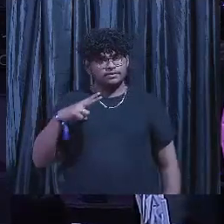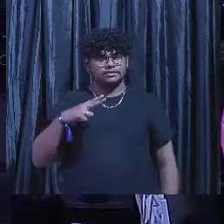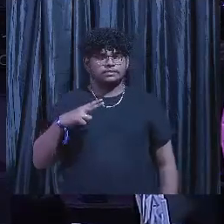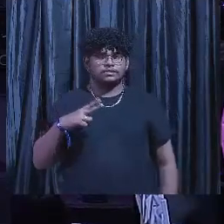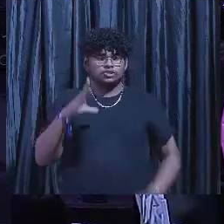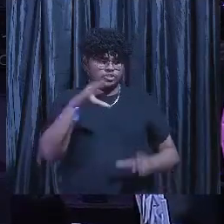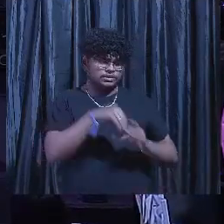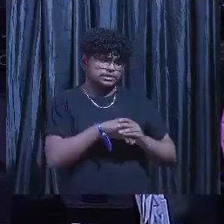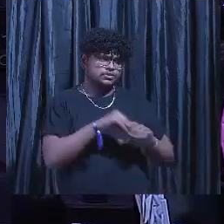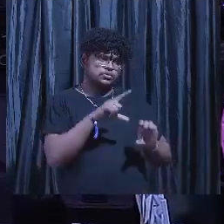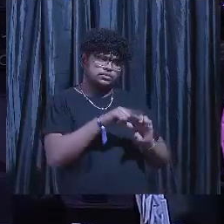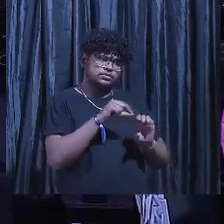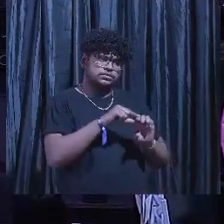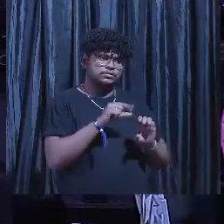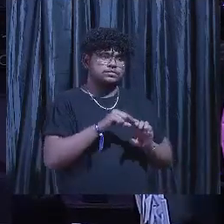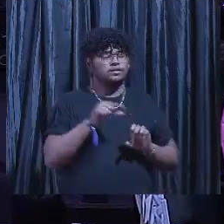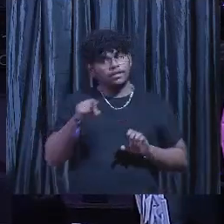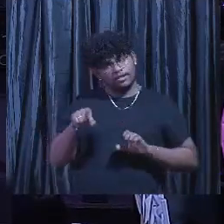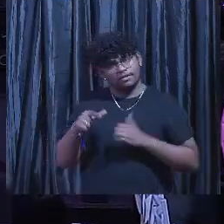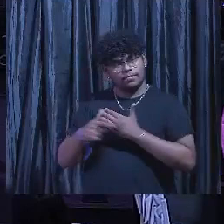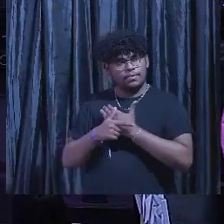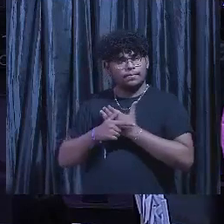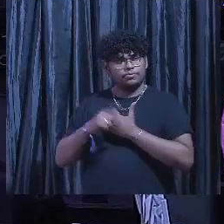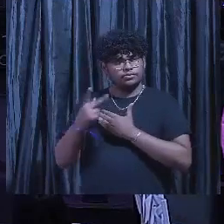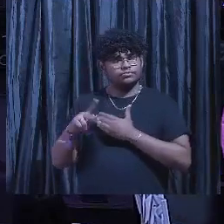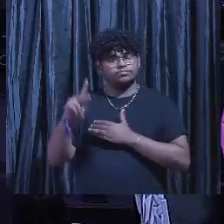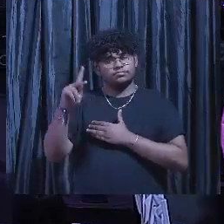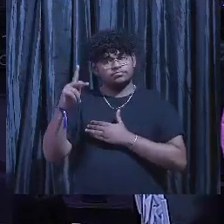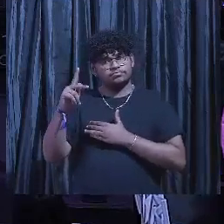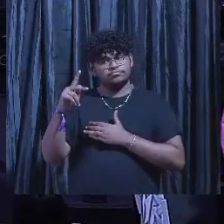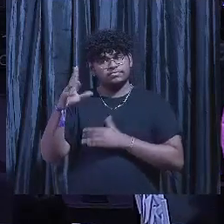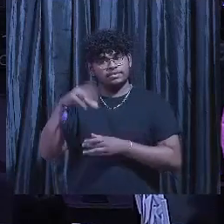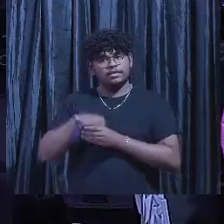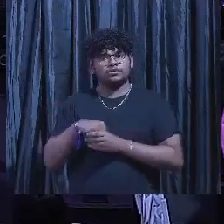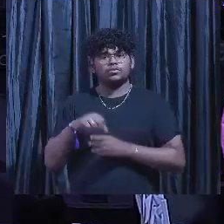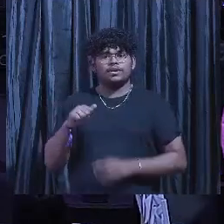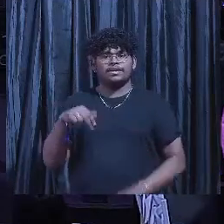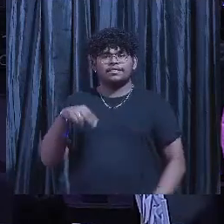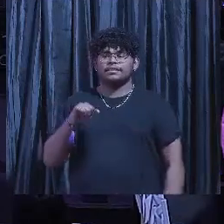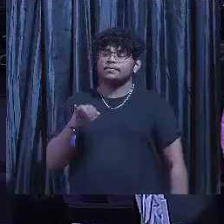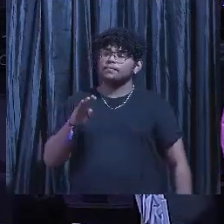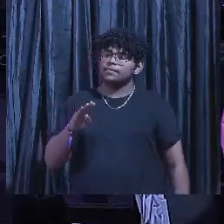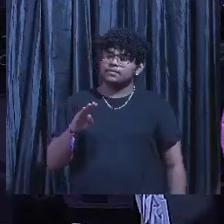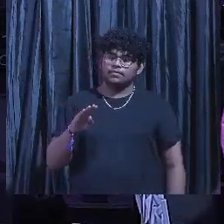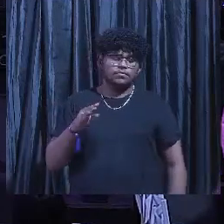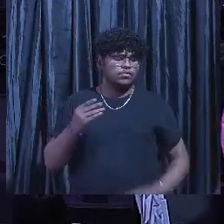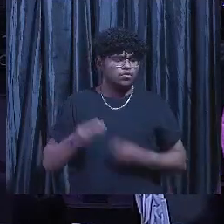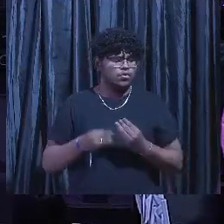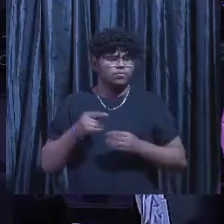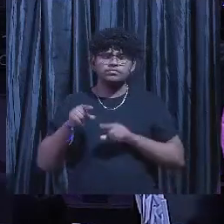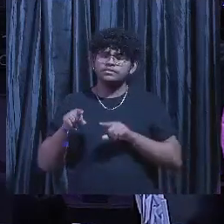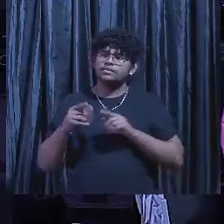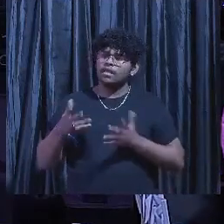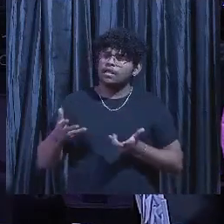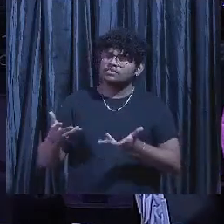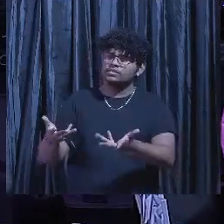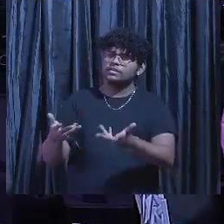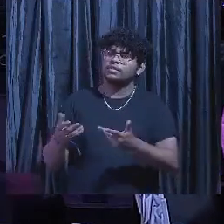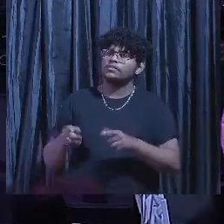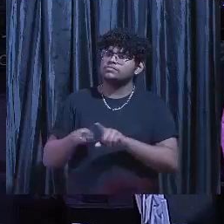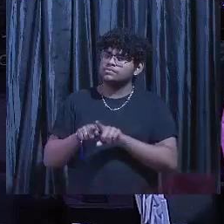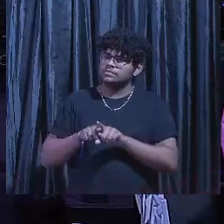função dentro da ANIP, acelerar esses negócios. Então, como é que você está fazendo isso no dia a dia para que esses negócios